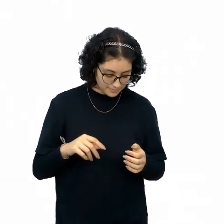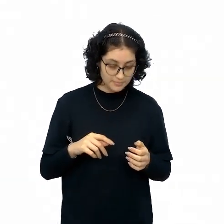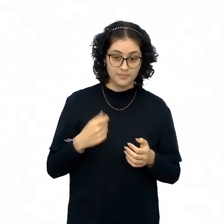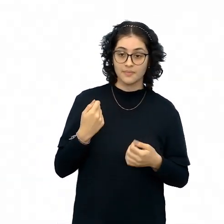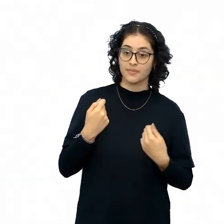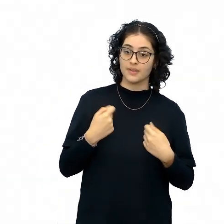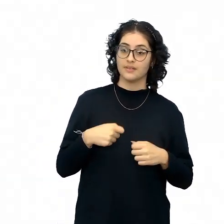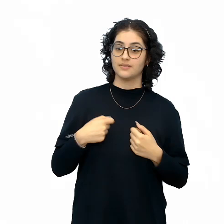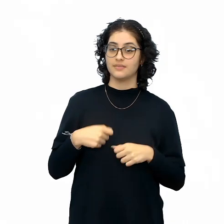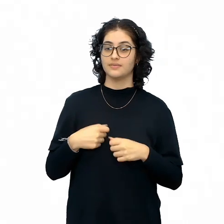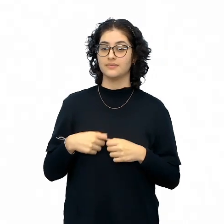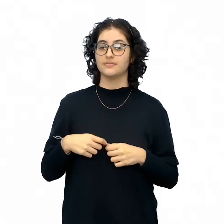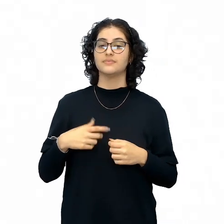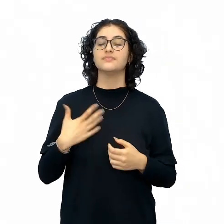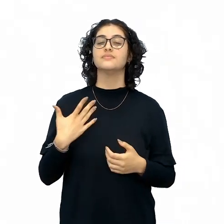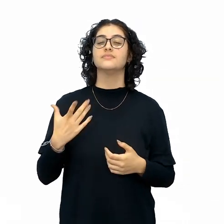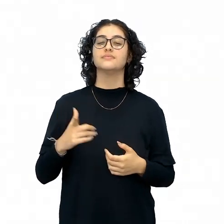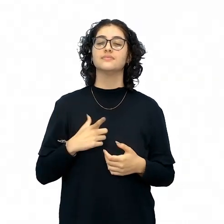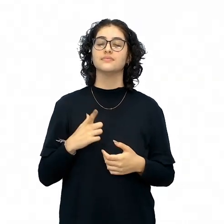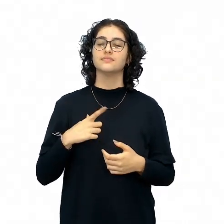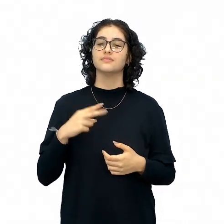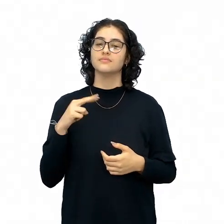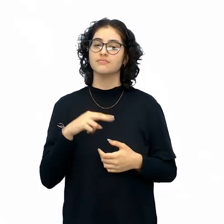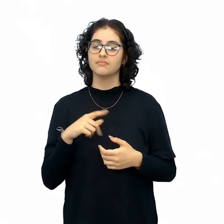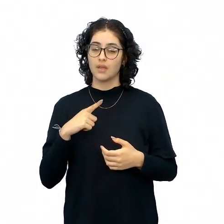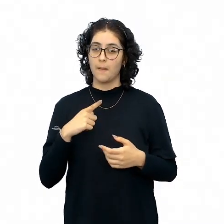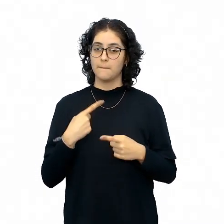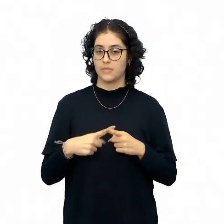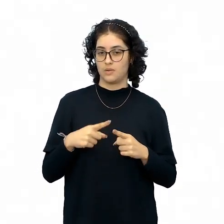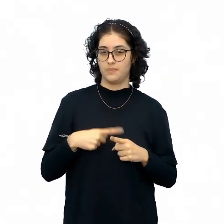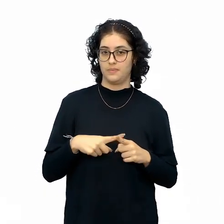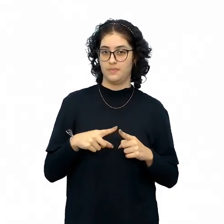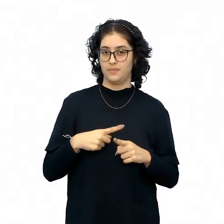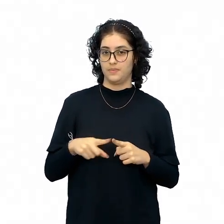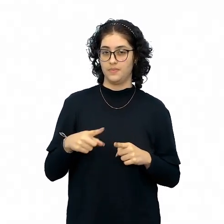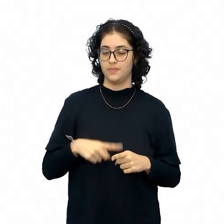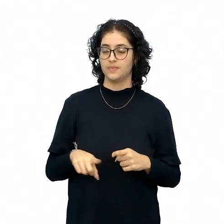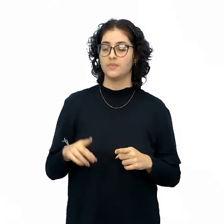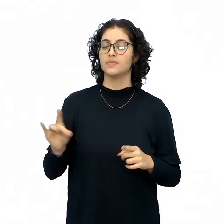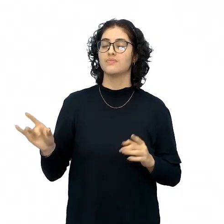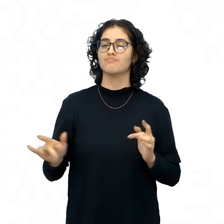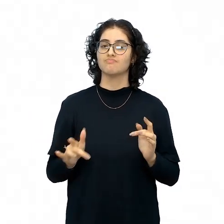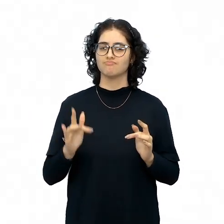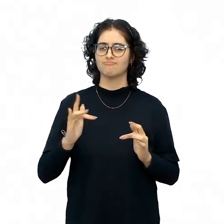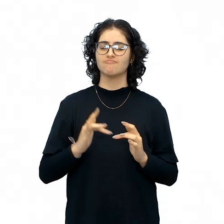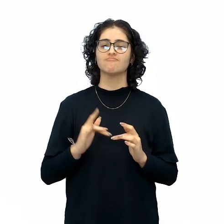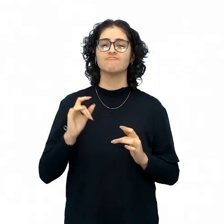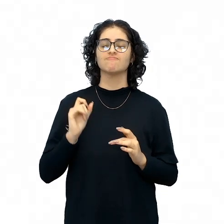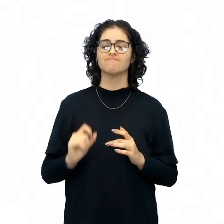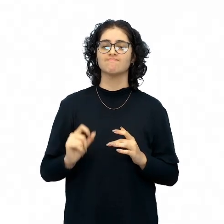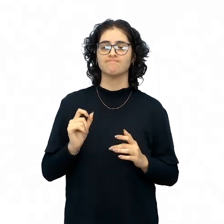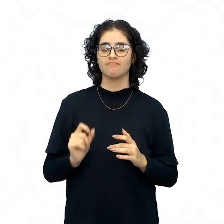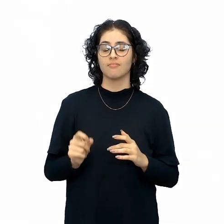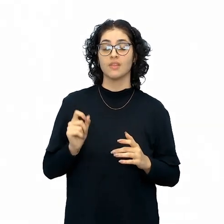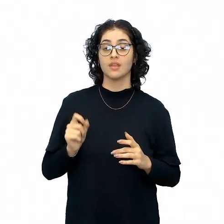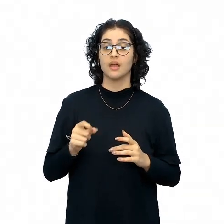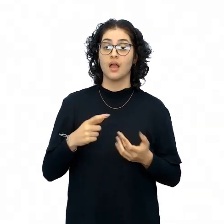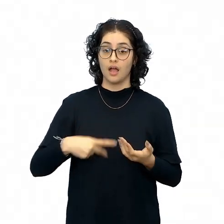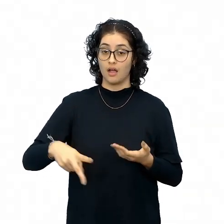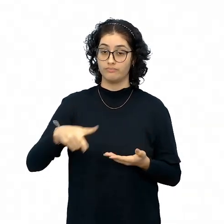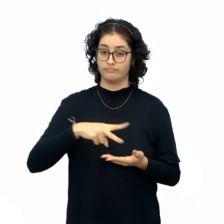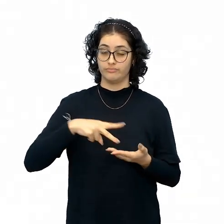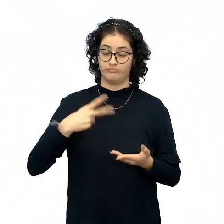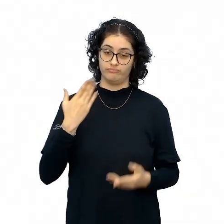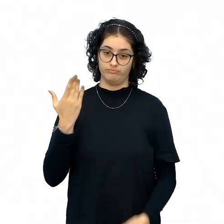é apresentada, então, uma situação-problema relacionada à reportagem que foi lida lá